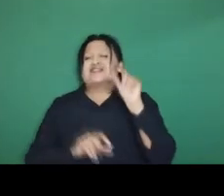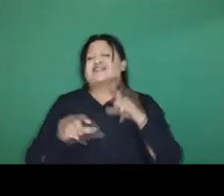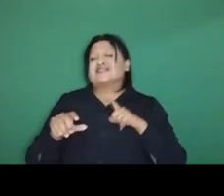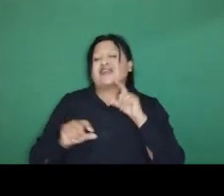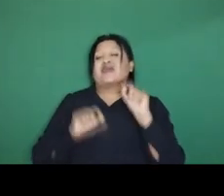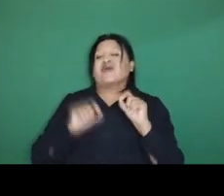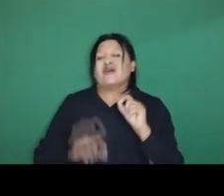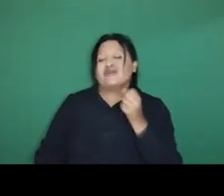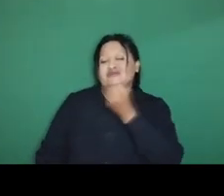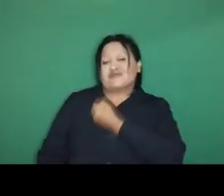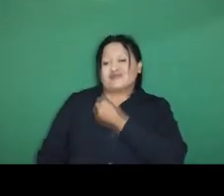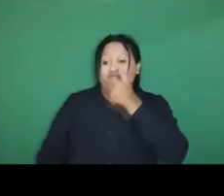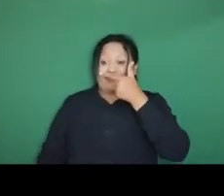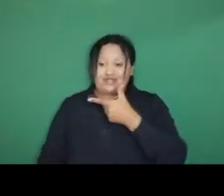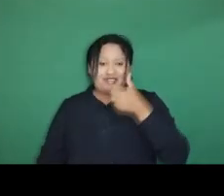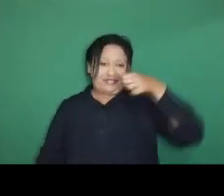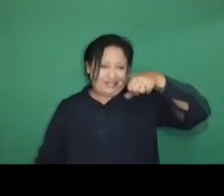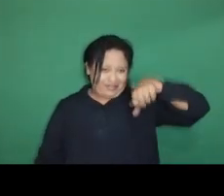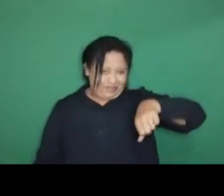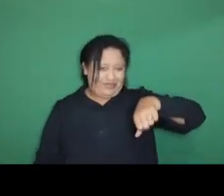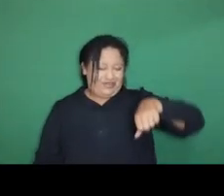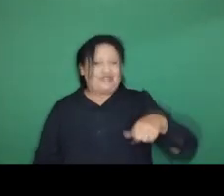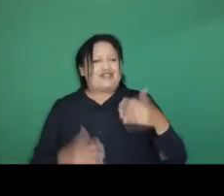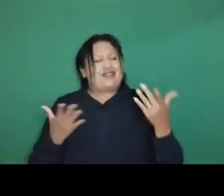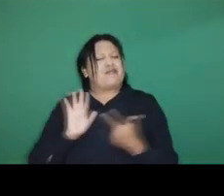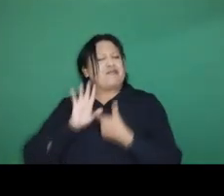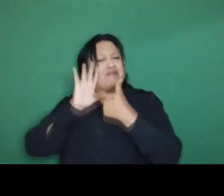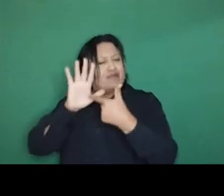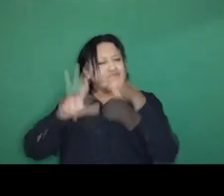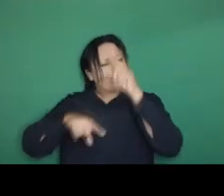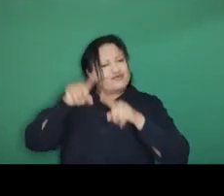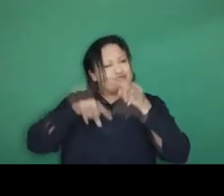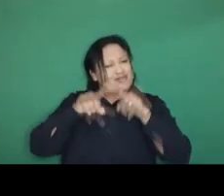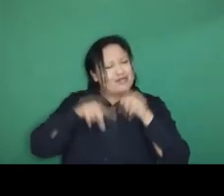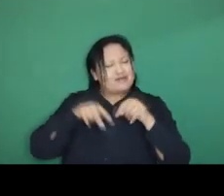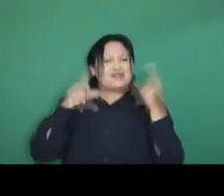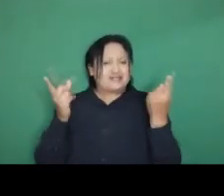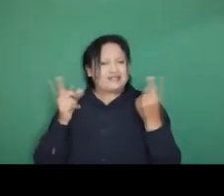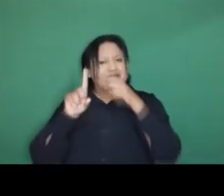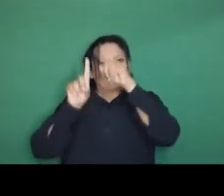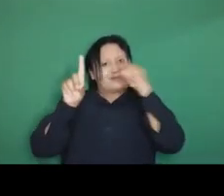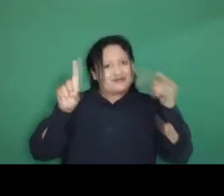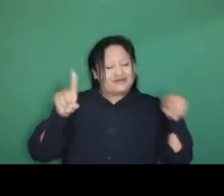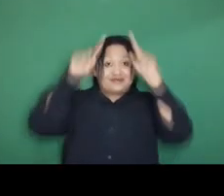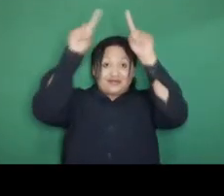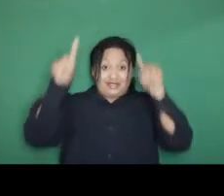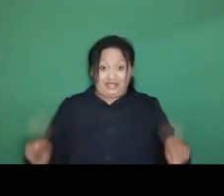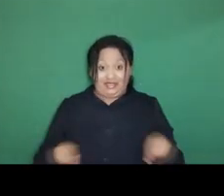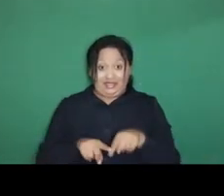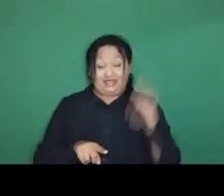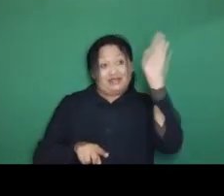a questão de número 29 Ela traz um elemento não é gráfico a pirâmide etária do Brasil